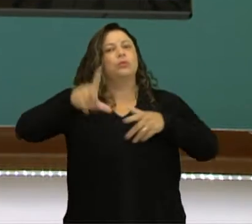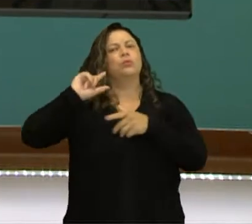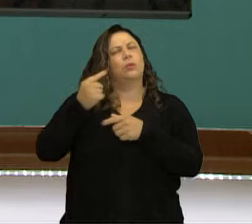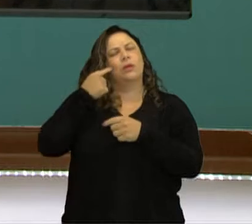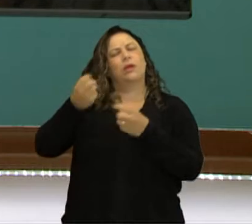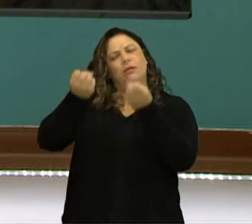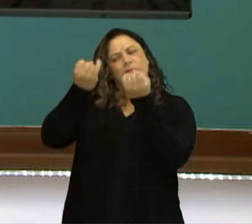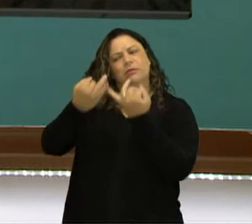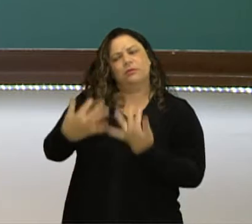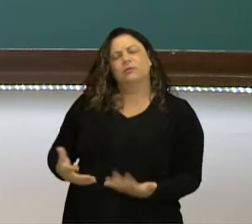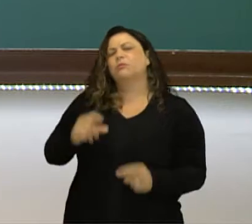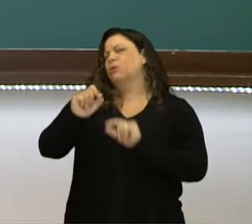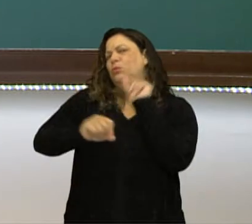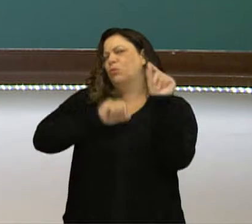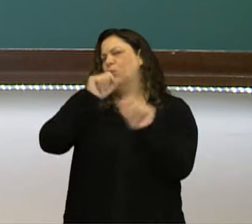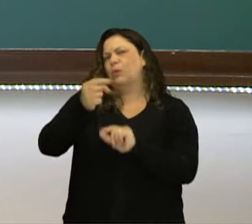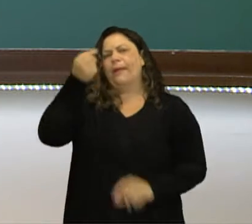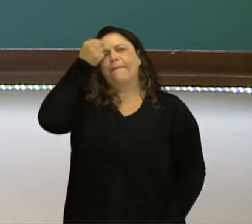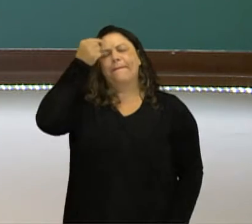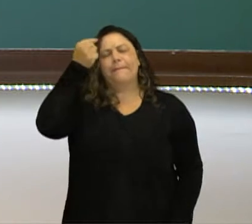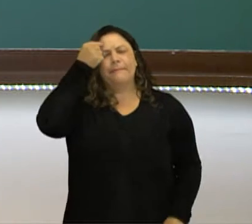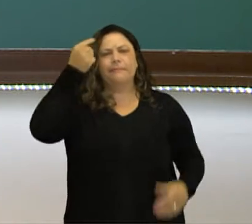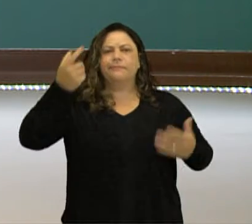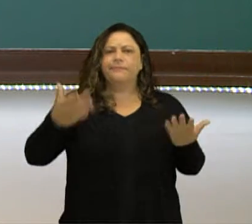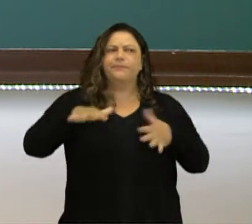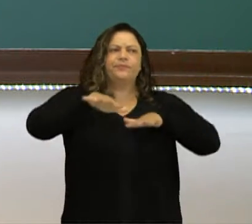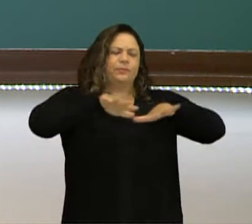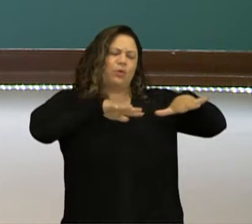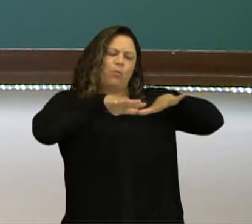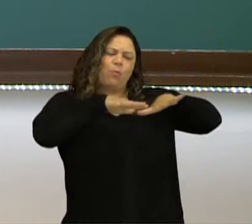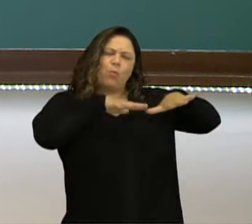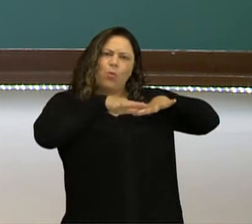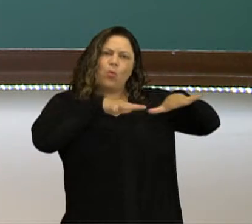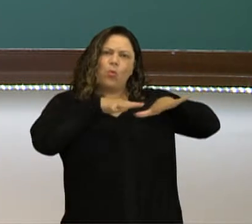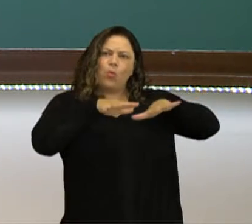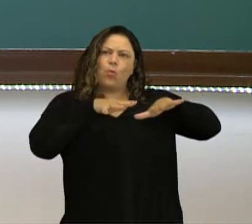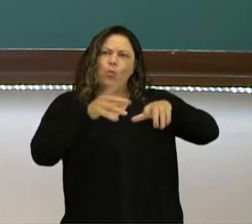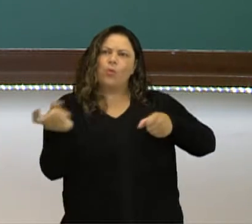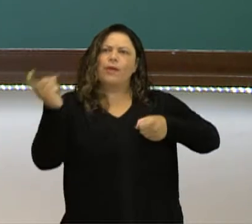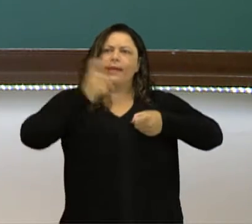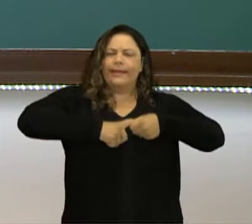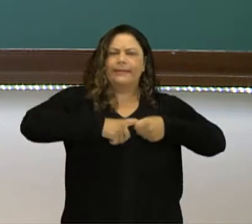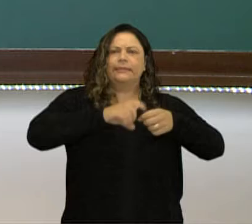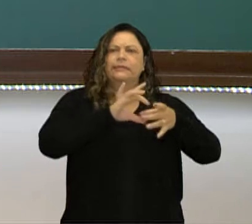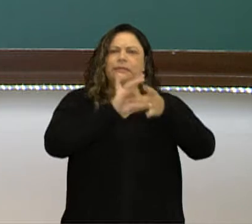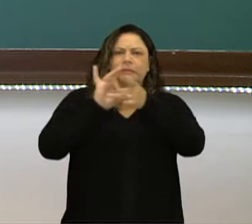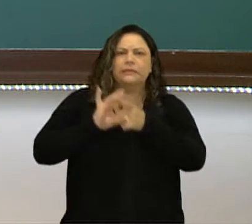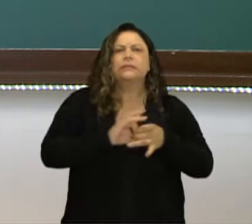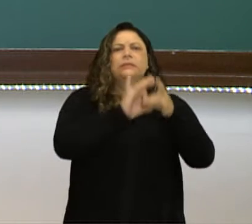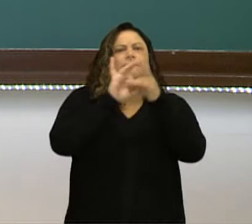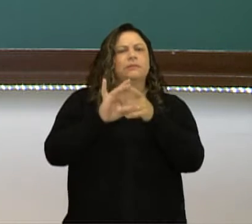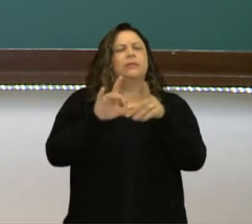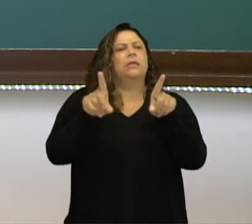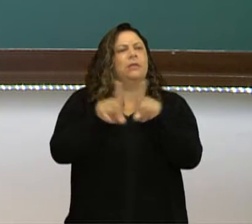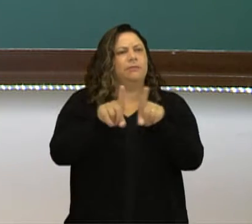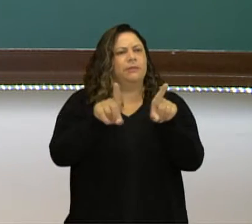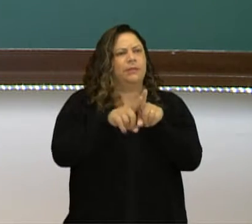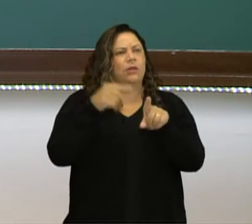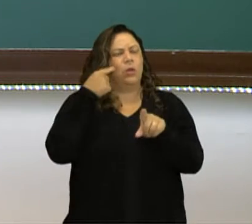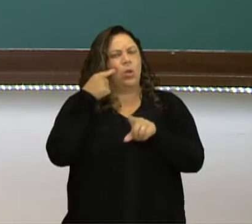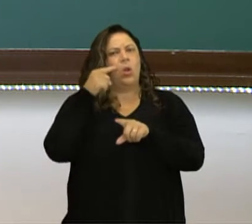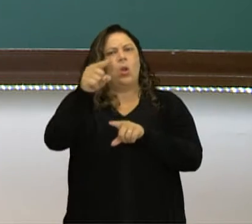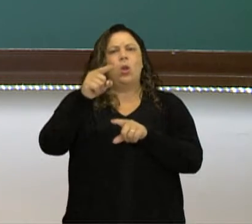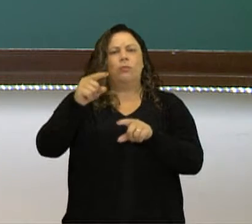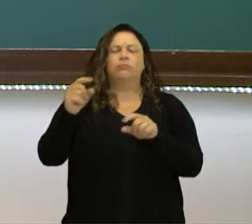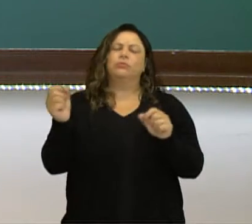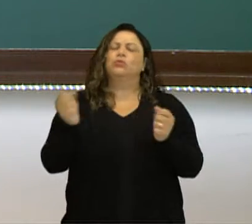fala em movimento, você tem que pensar assim que o movimento ele está relacionado principalmente com a parte comercial e também a parte de